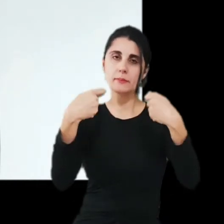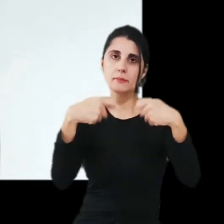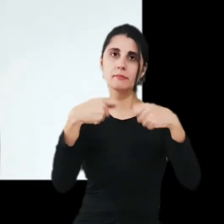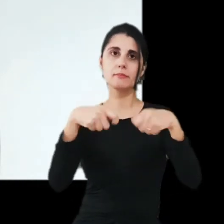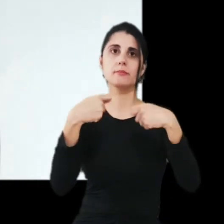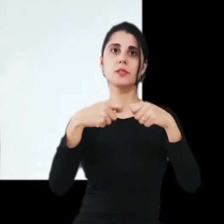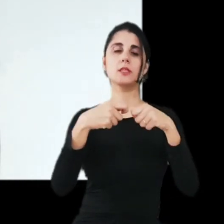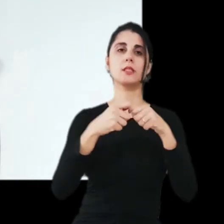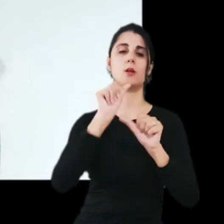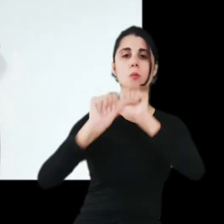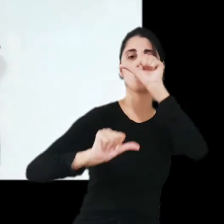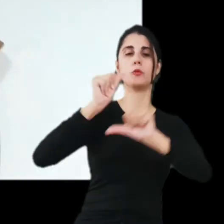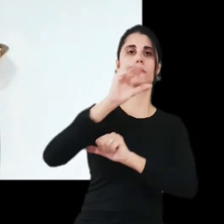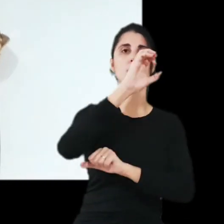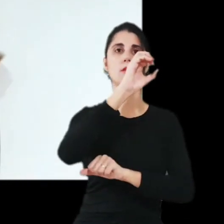em decimal.